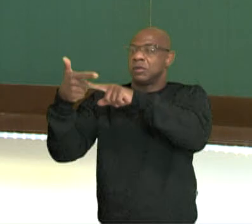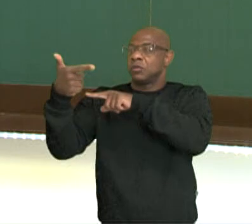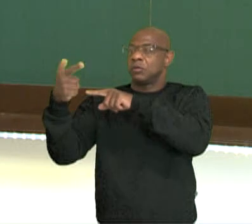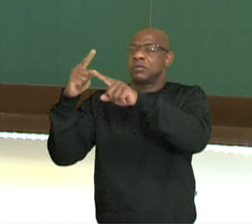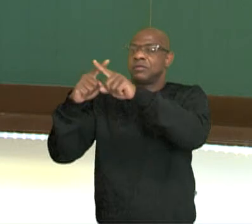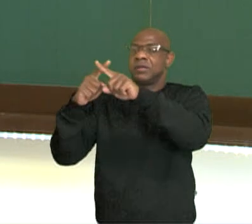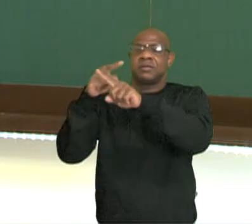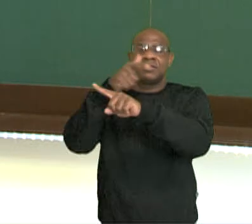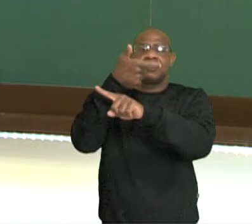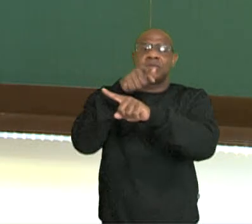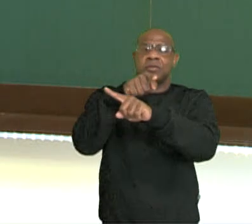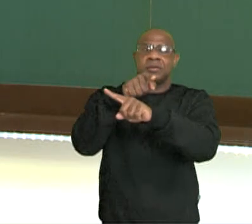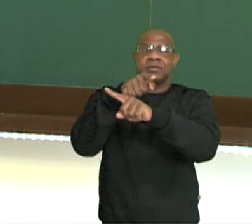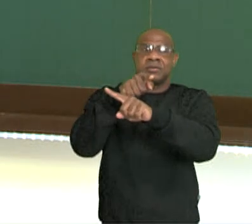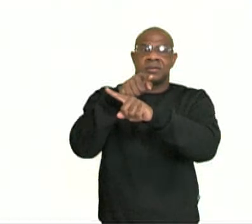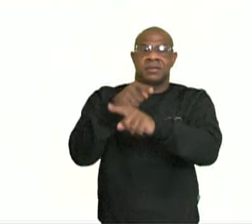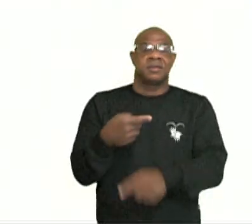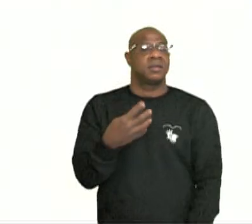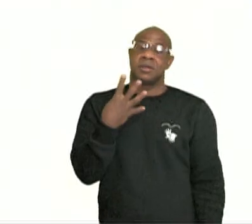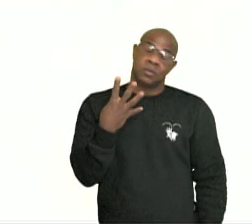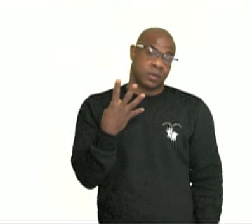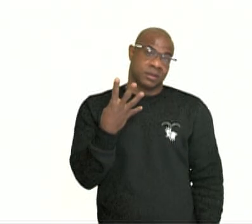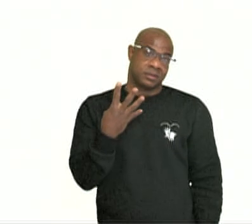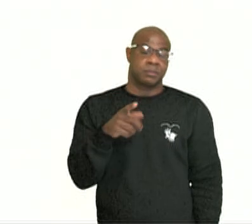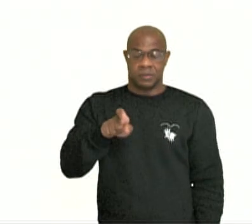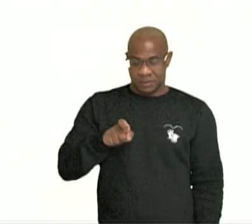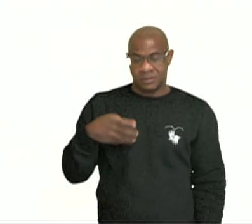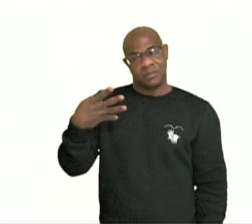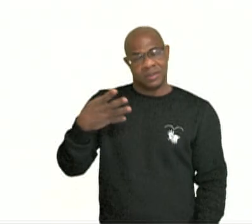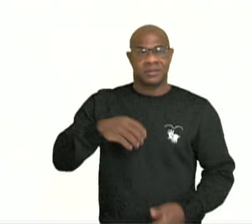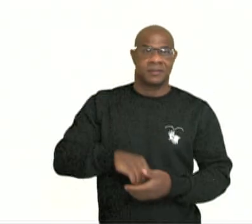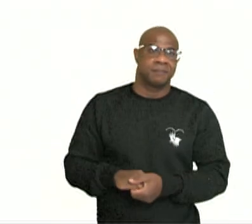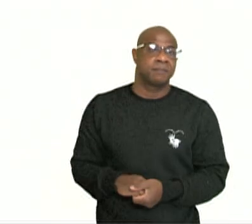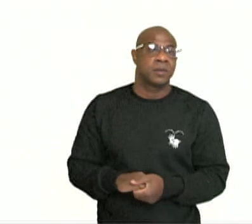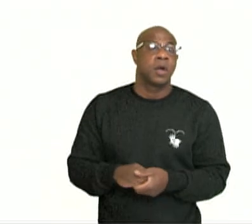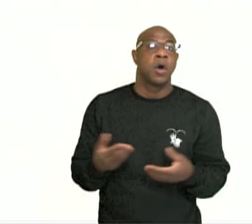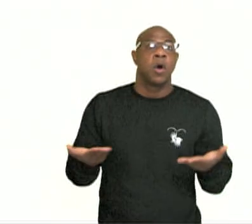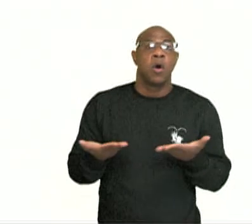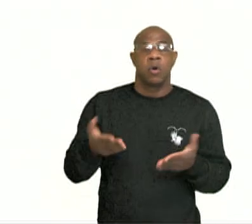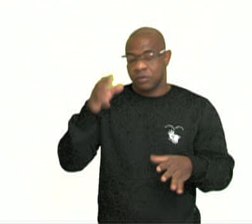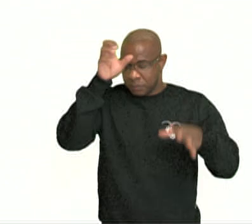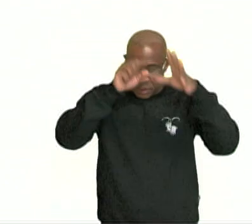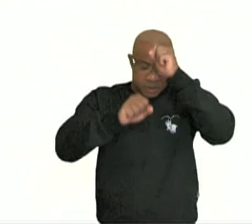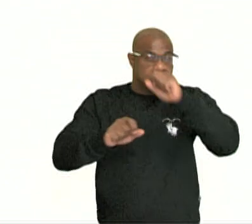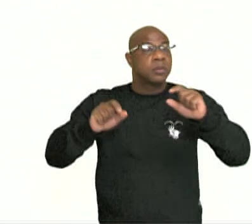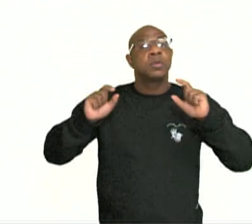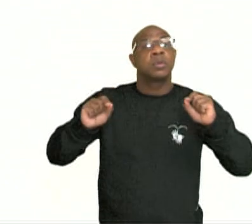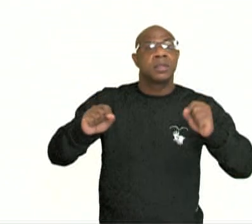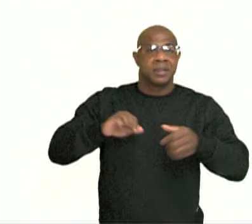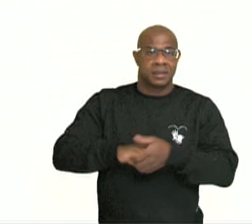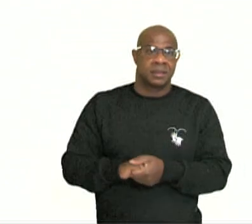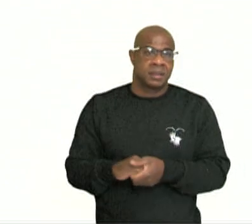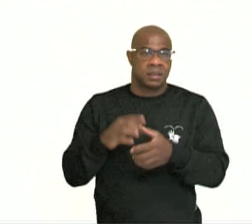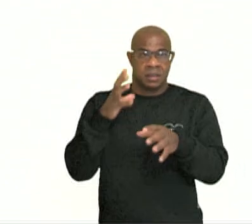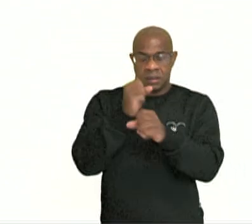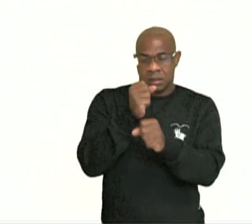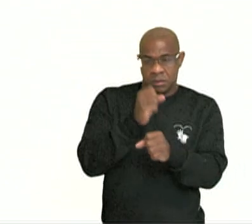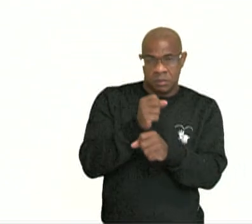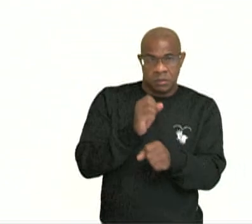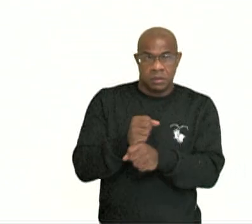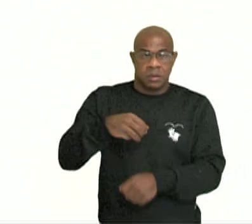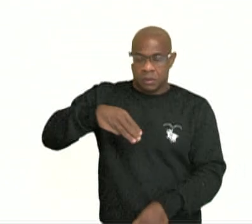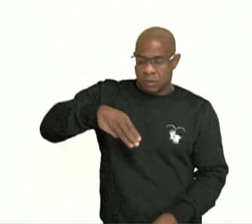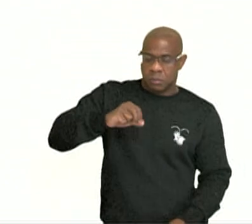Vimos então nesta aula, potenciação de monômios é uma multiplicação de fatores iguais, onde cada fator é